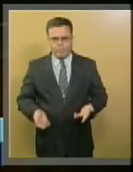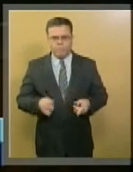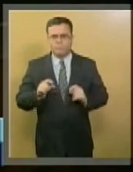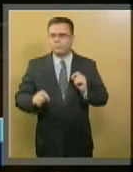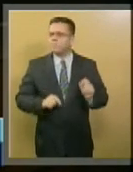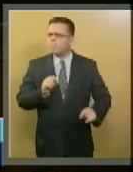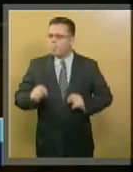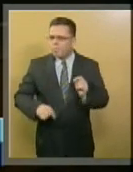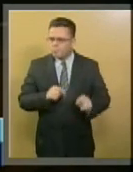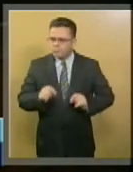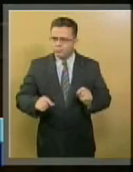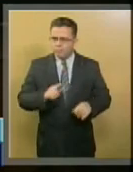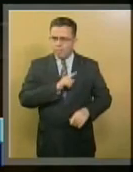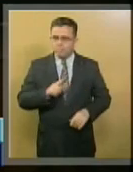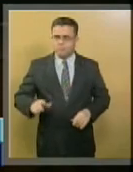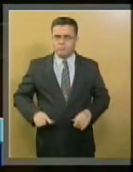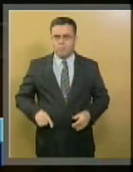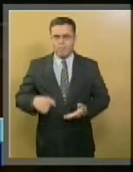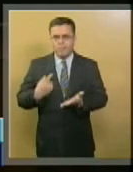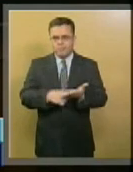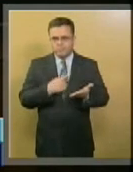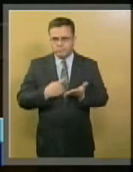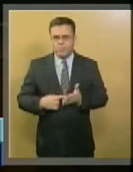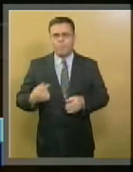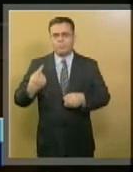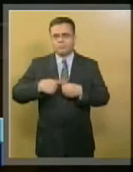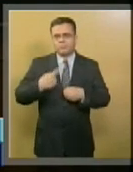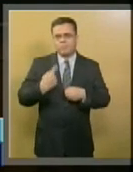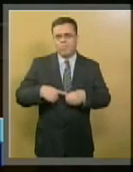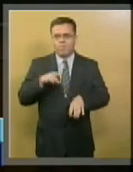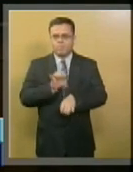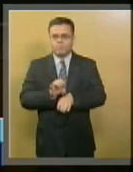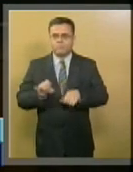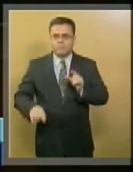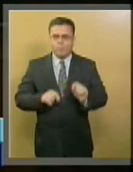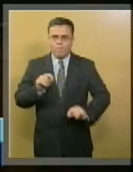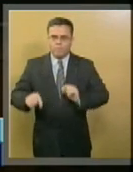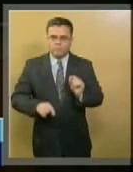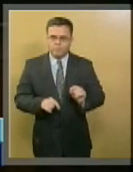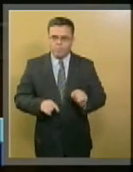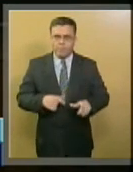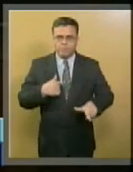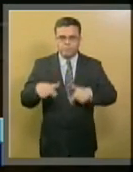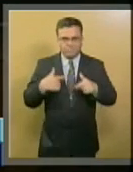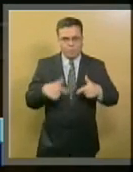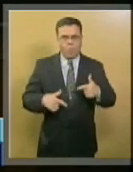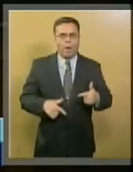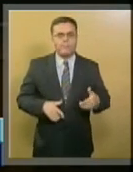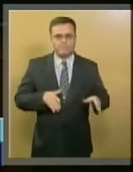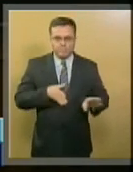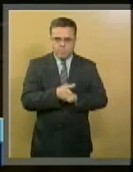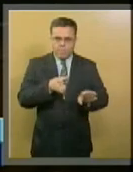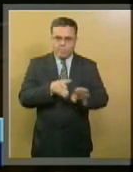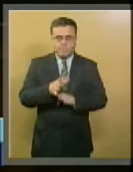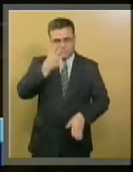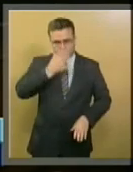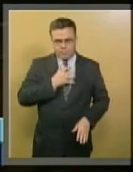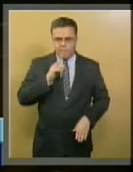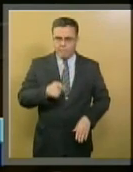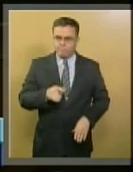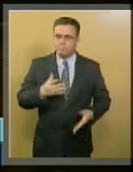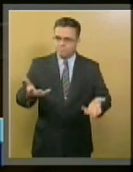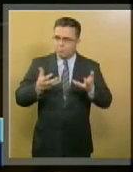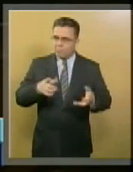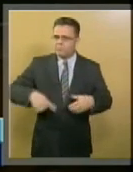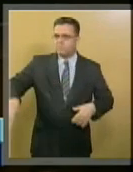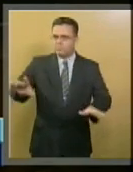isso é o governo, municipal, estadual. Isso é trabalho de abordagem séria, senhores, que eu estou esperando dessa casa.